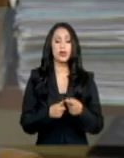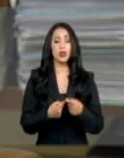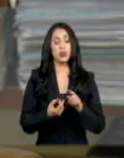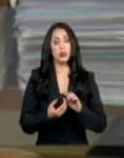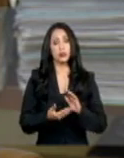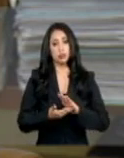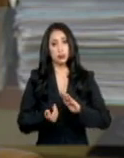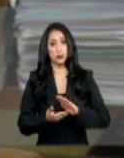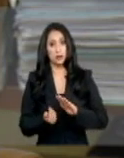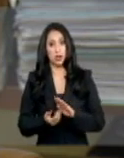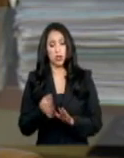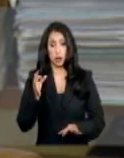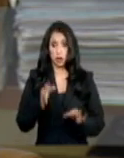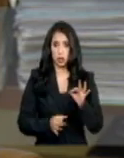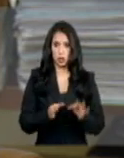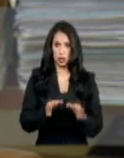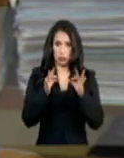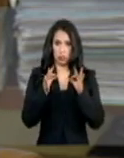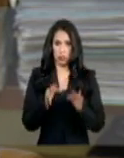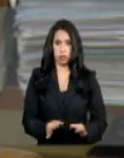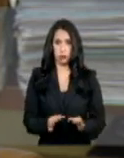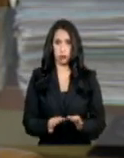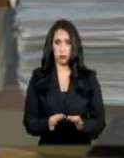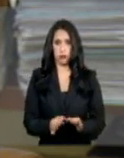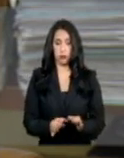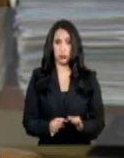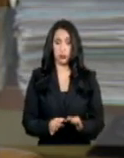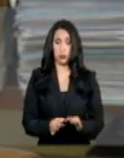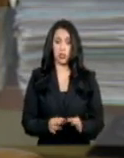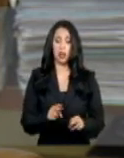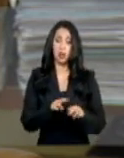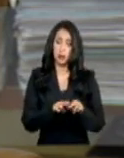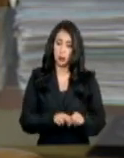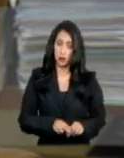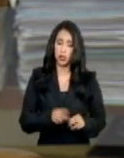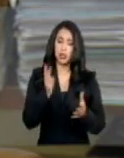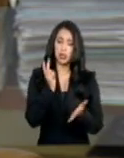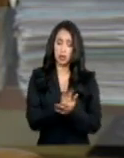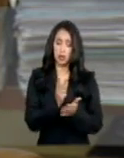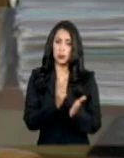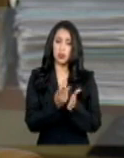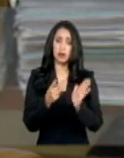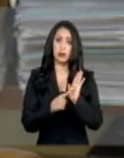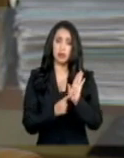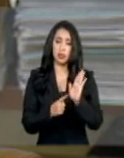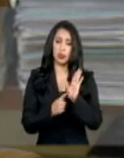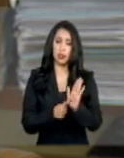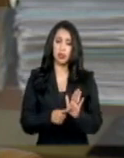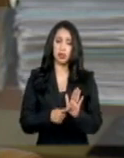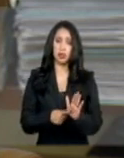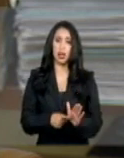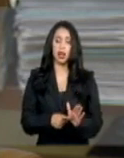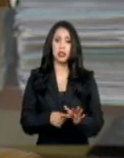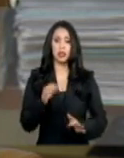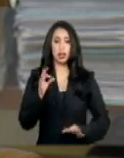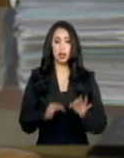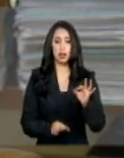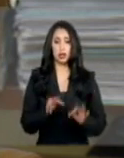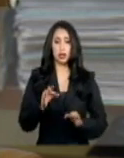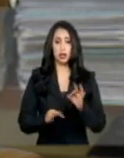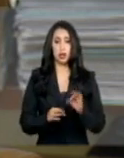jurídica e doni tenho portanto por isso mesmo o salientado que a tutela jurídica da intimidade também da